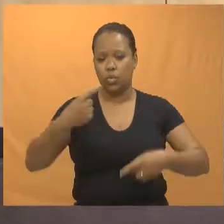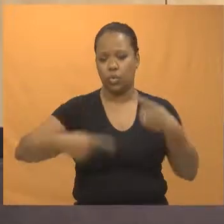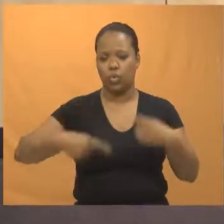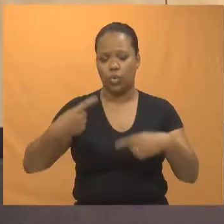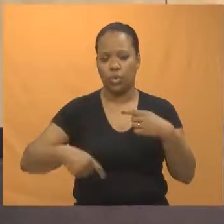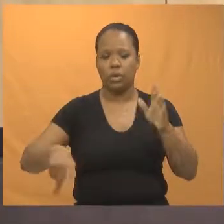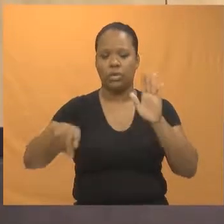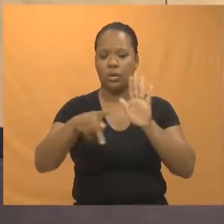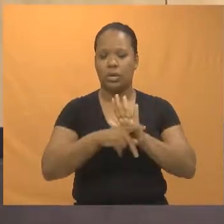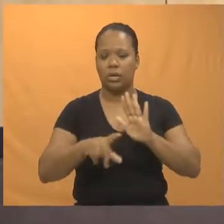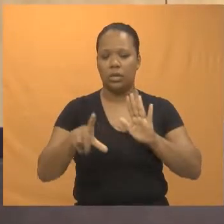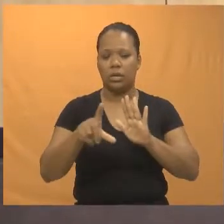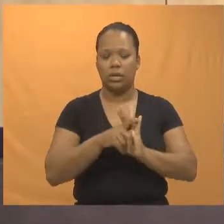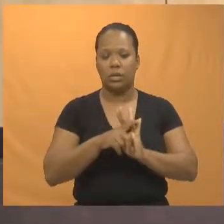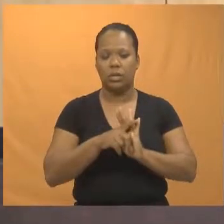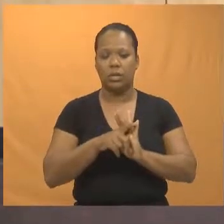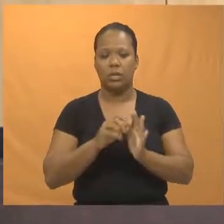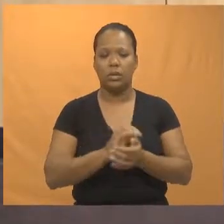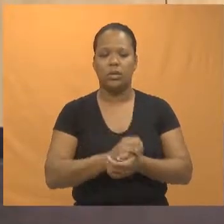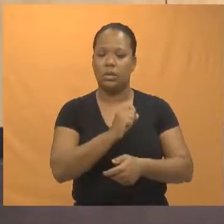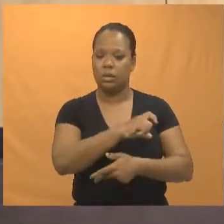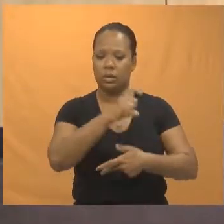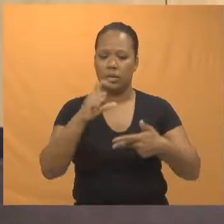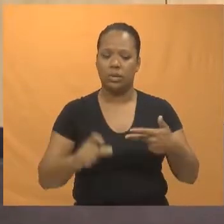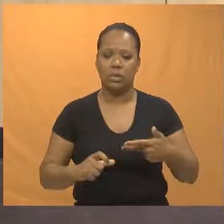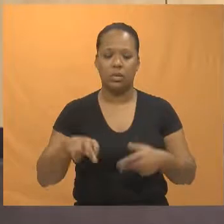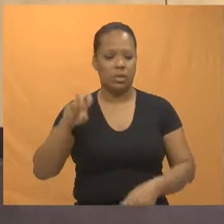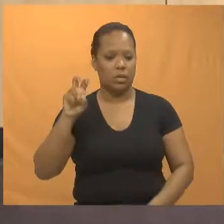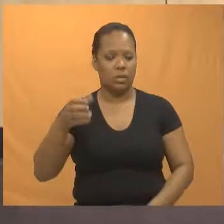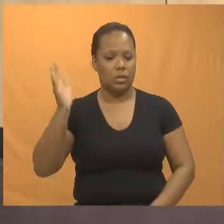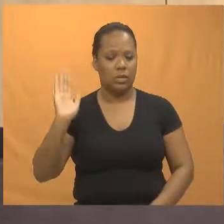Discussão única do projeto de lei do Executivo número